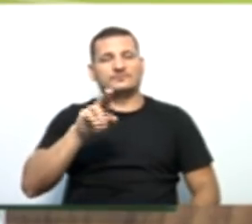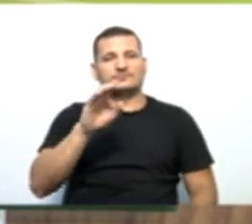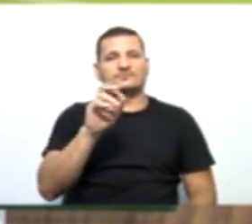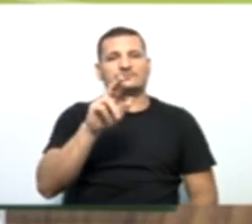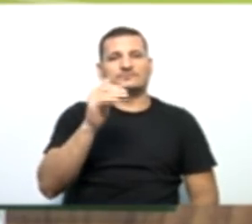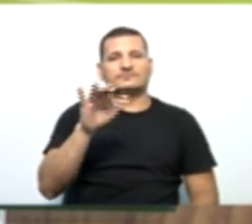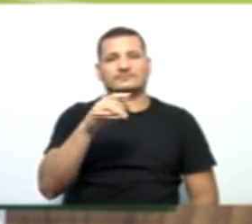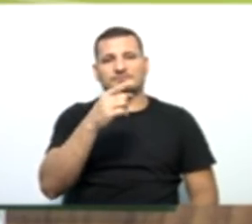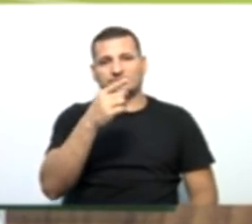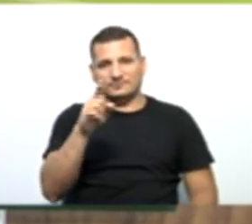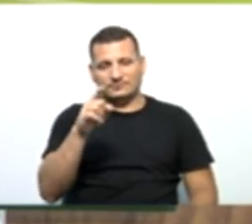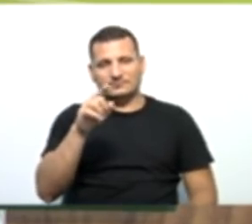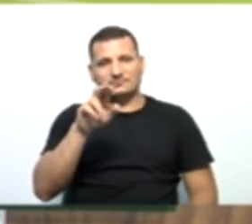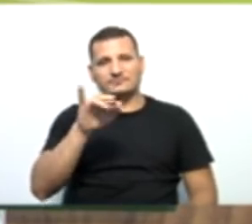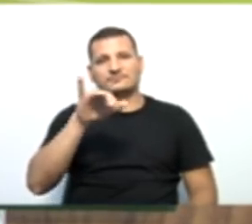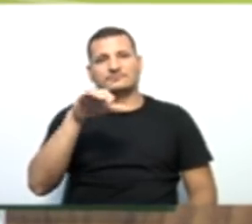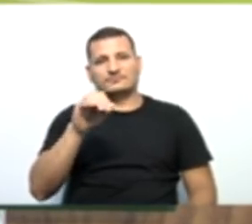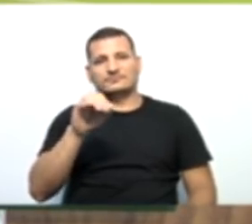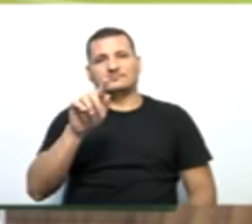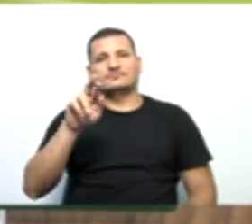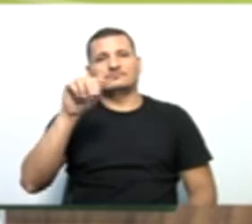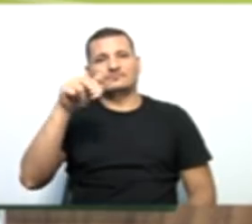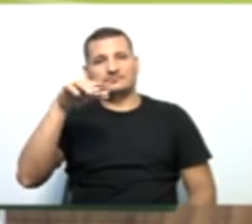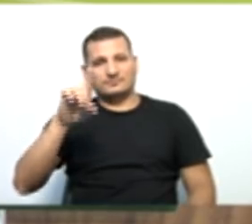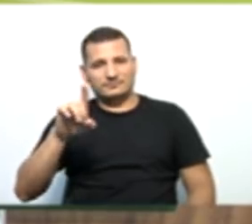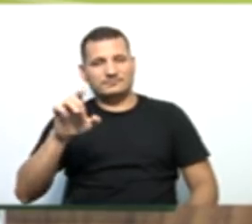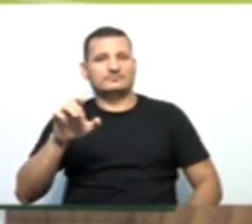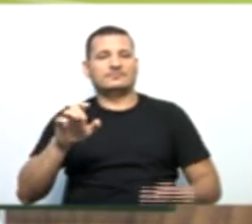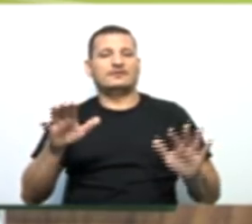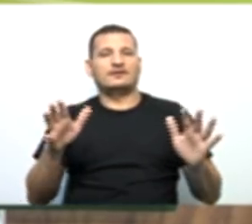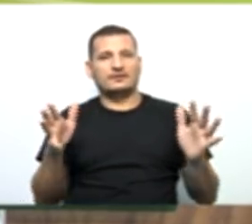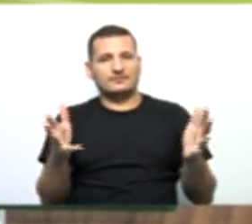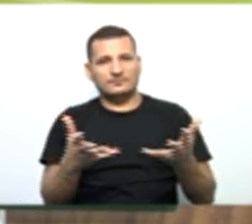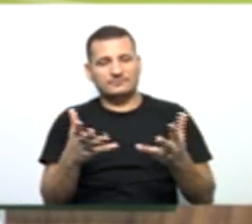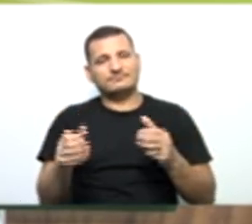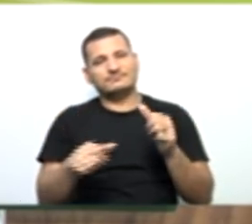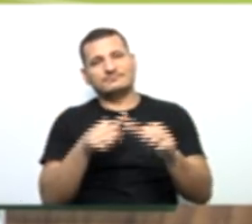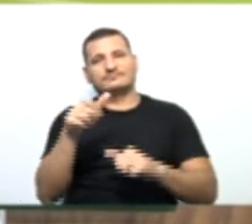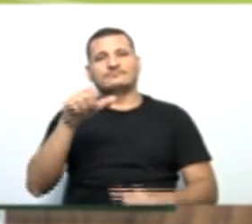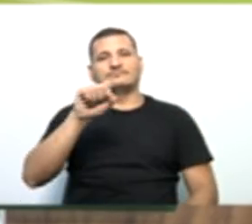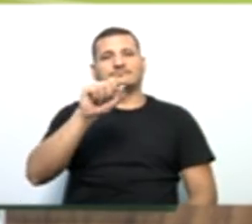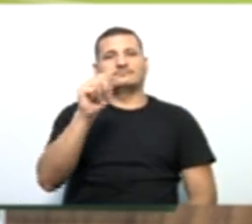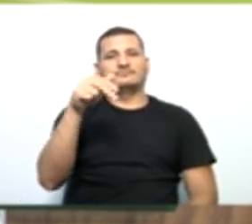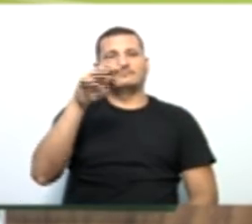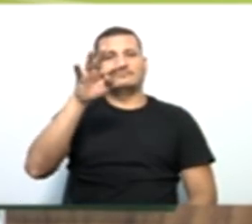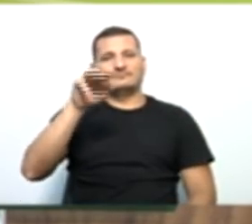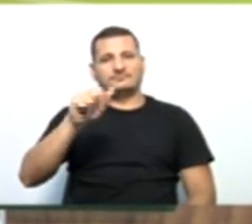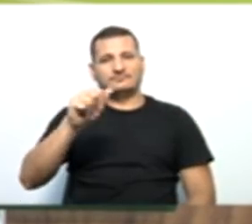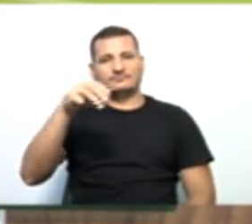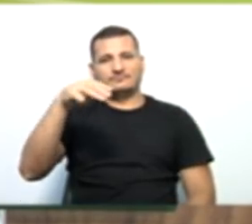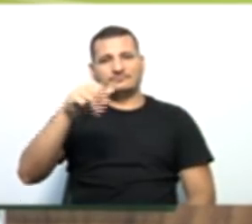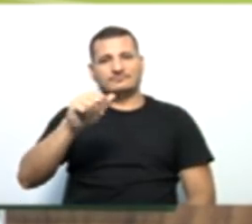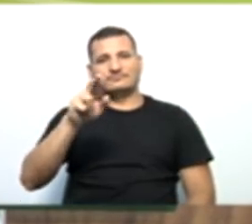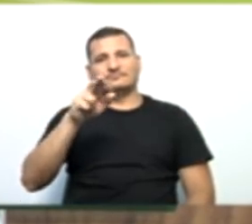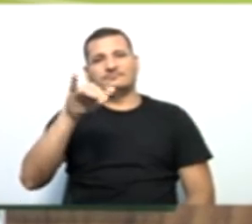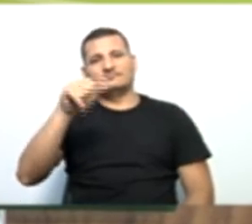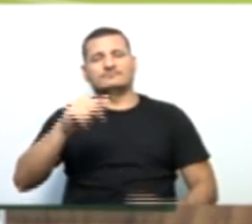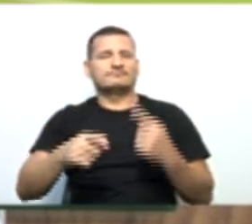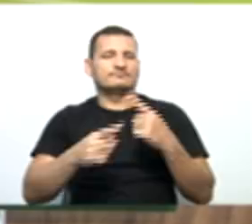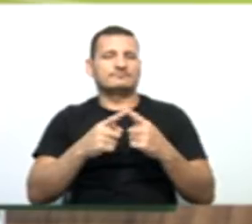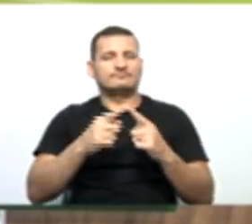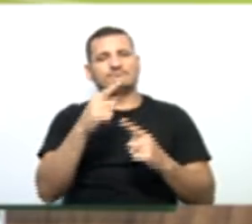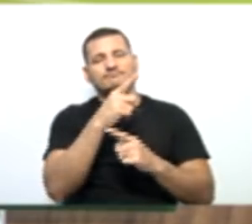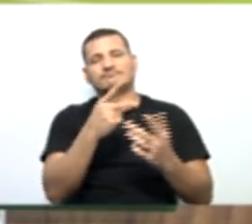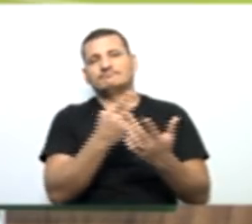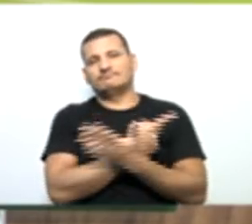cidade universitária, e agora é conhecida por esse acidente terrível que aconteceu lá, tragédia, né? Por uma questão de falta de segurança